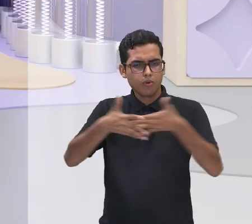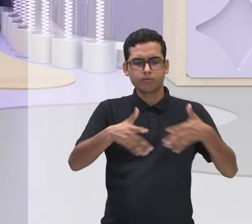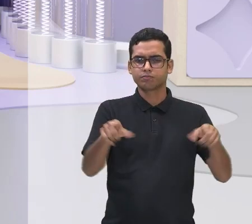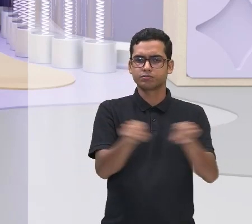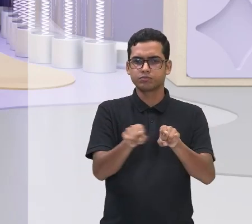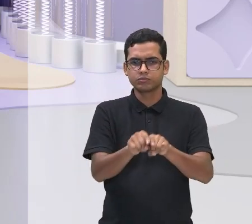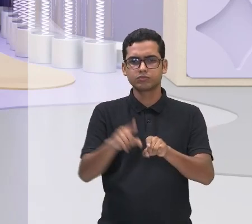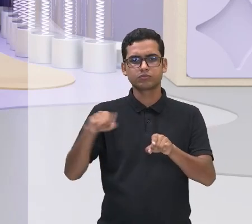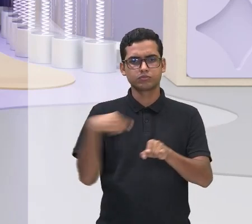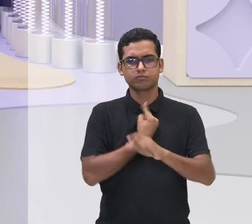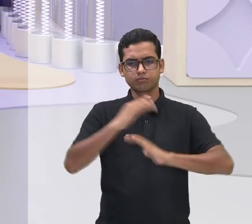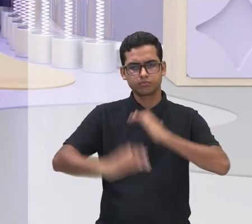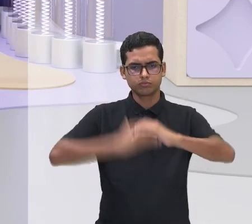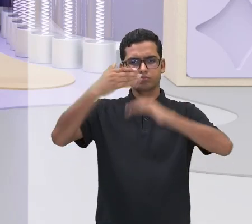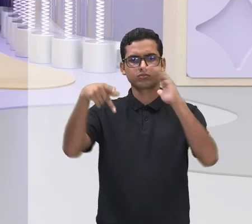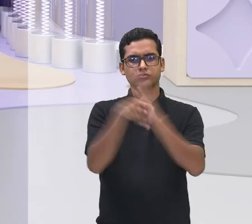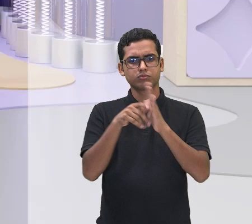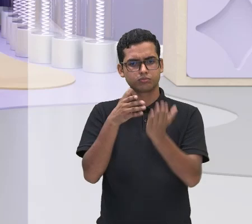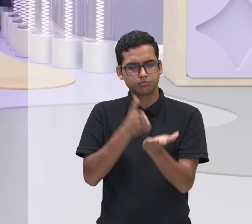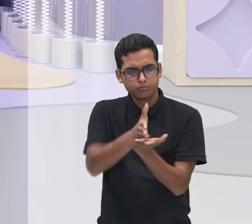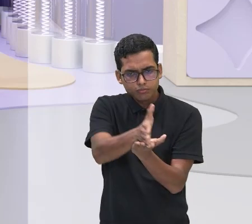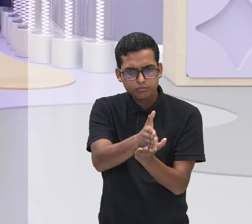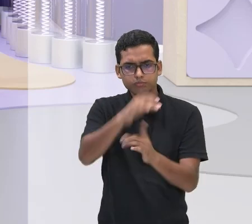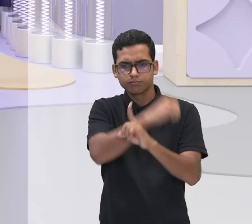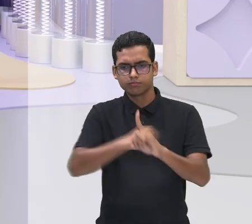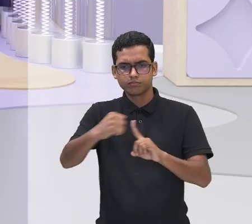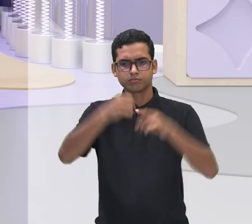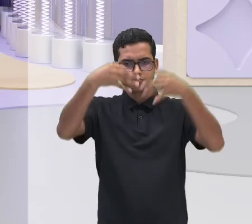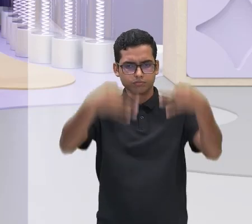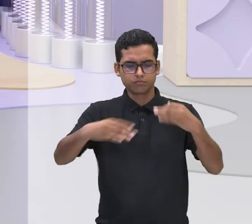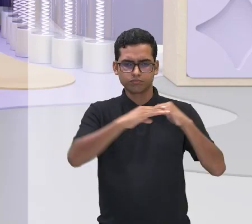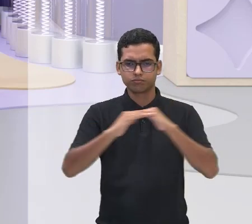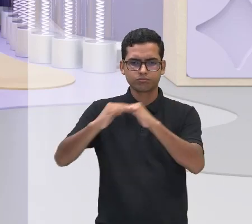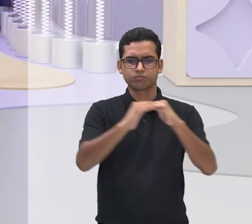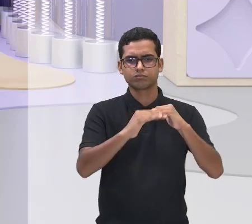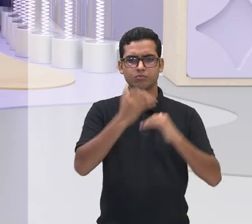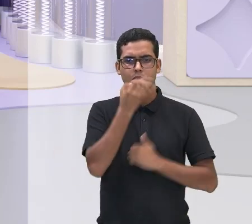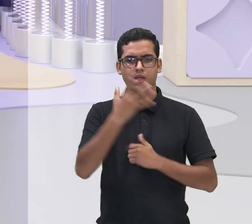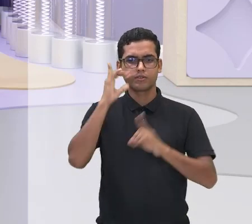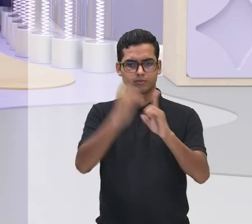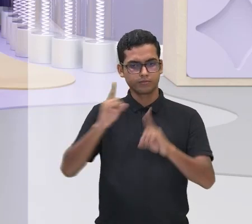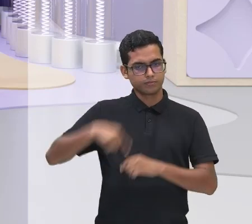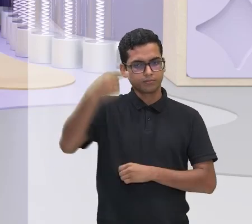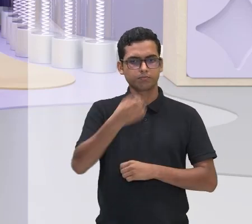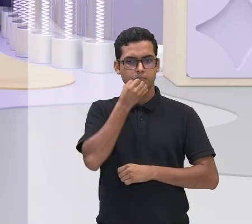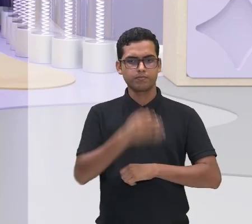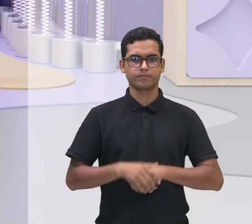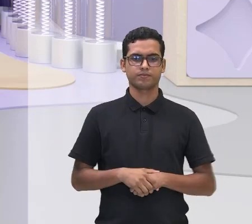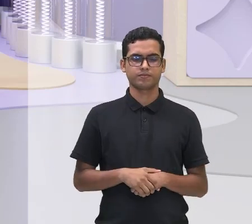vamos crescer juntos no caminho de uma sociedade harmoniosa. Até a próxima!